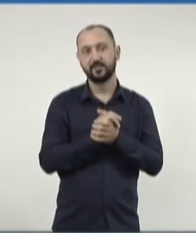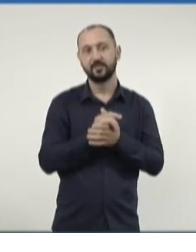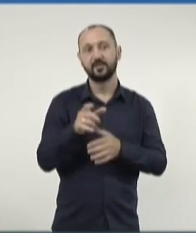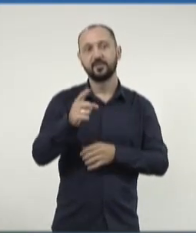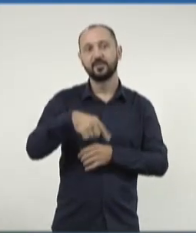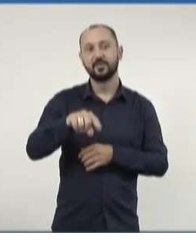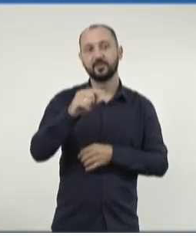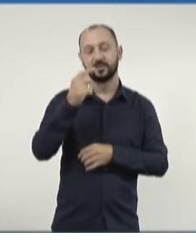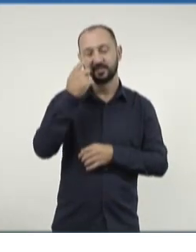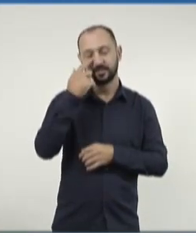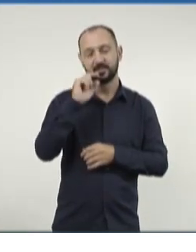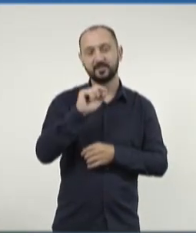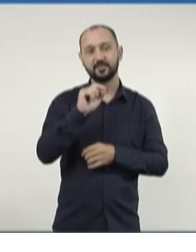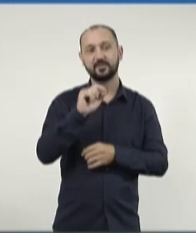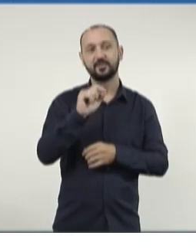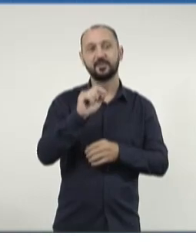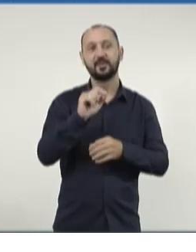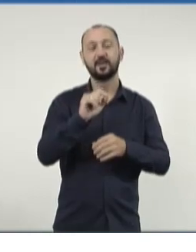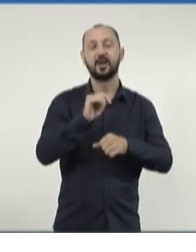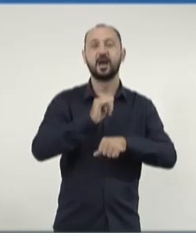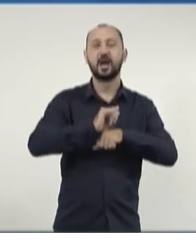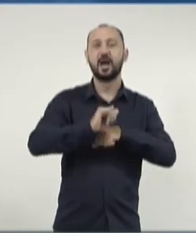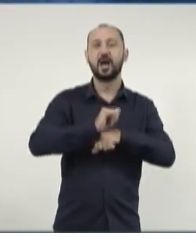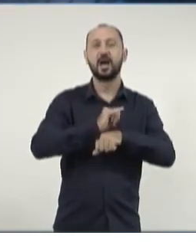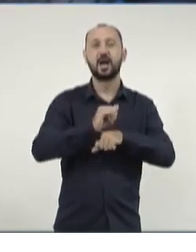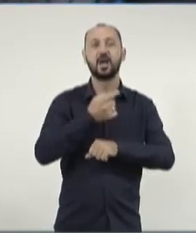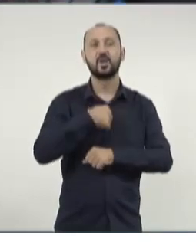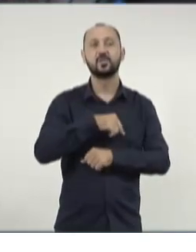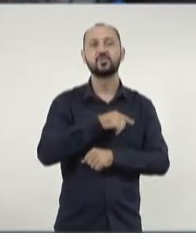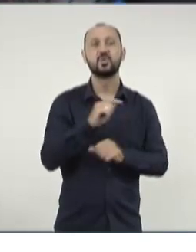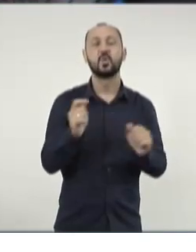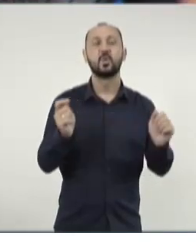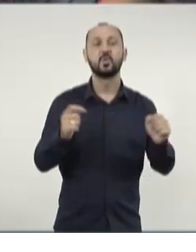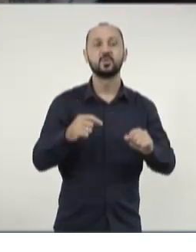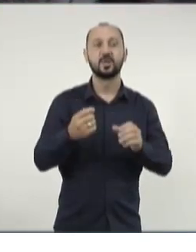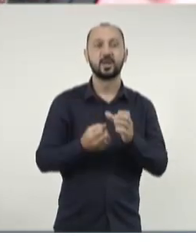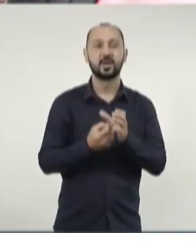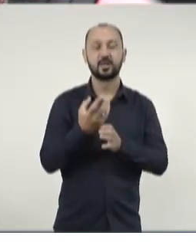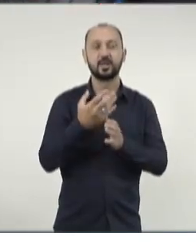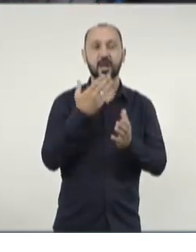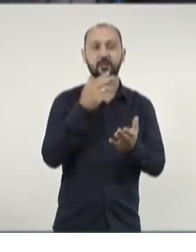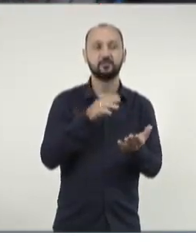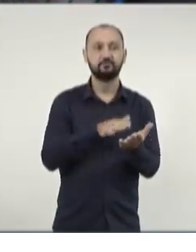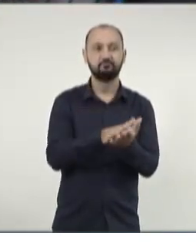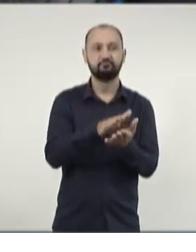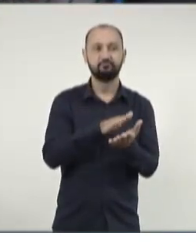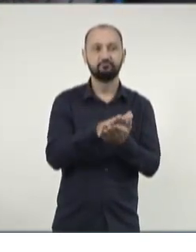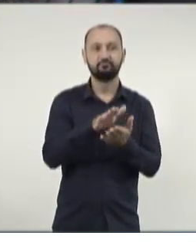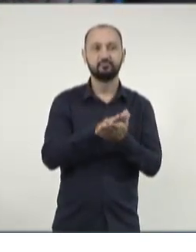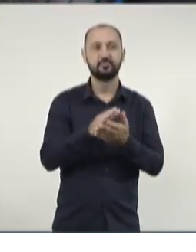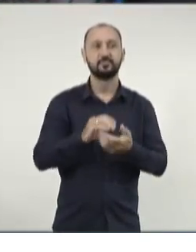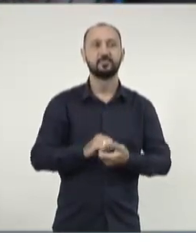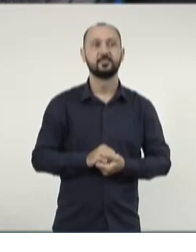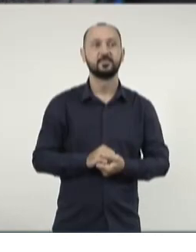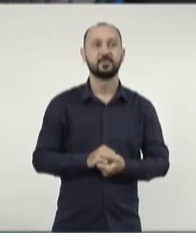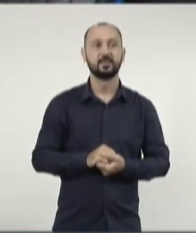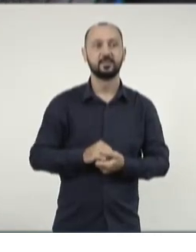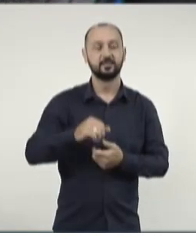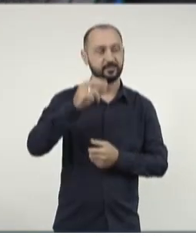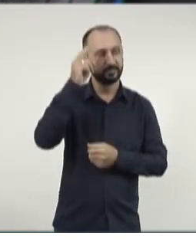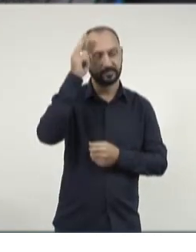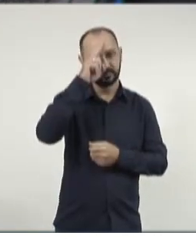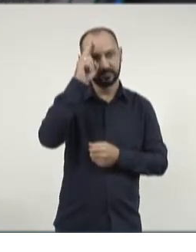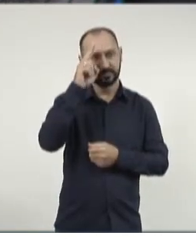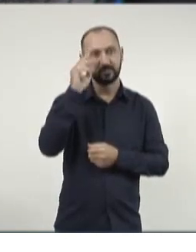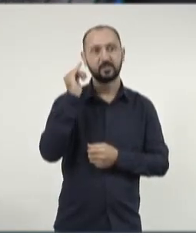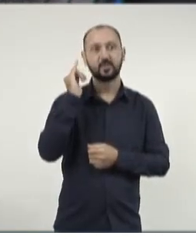vocês abrirem e simular que a gente possa criar publicações onde essas histórias são